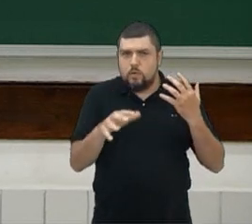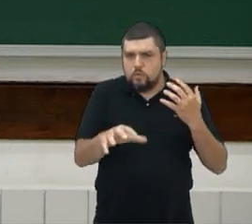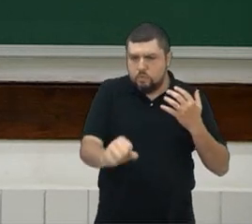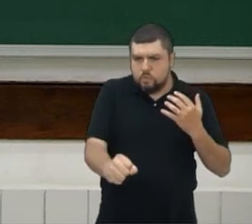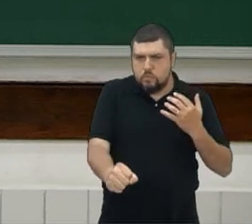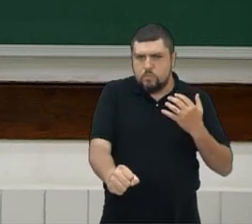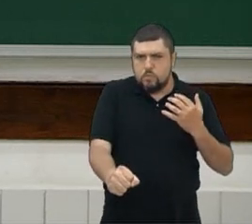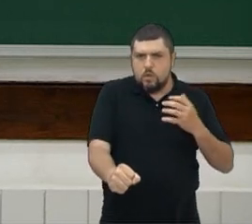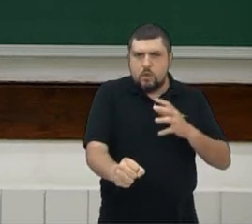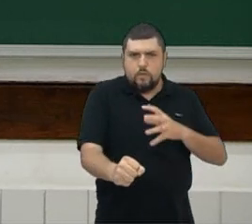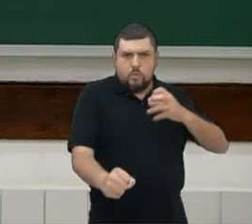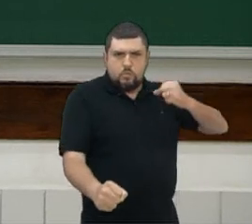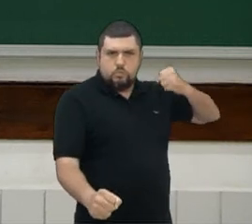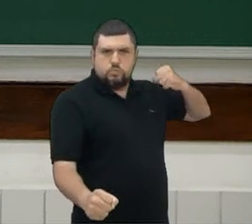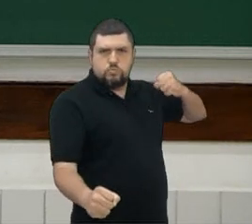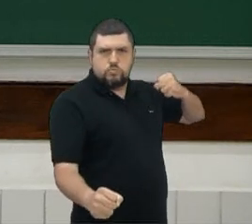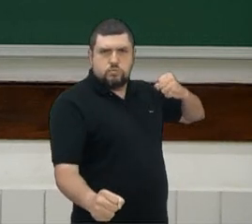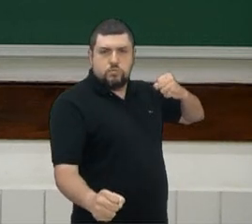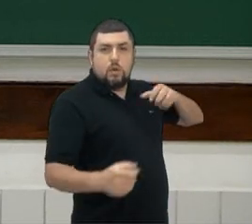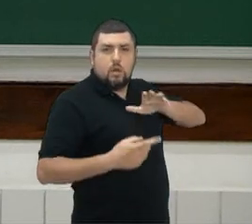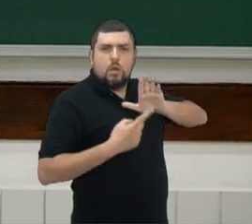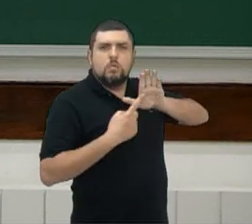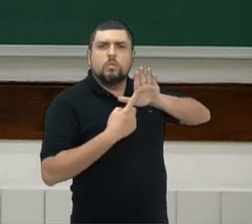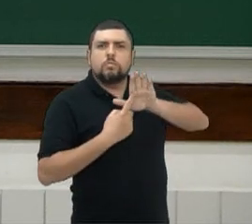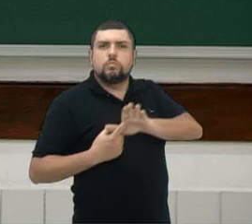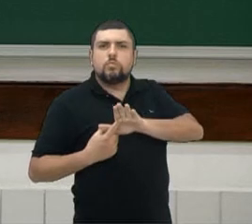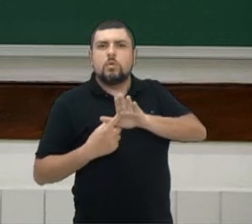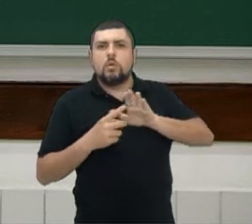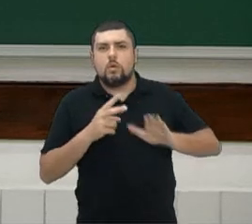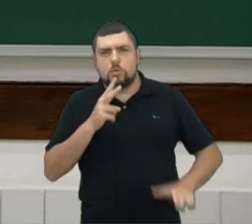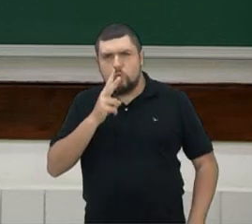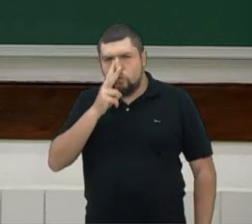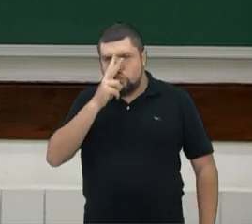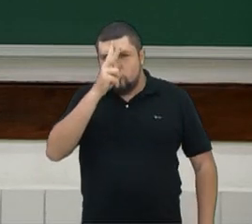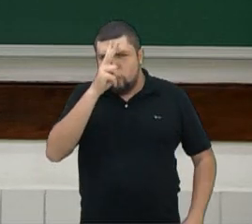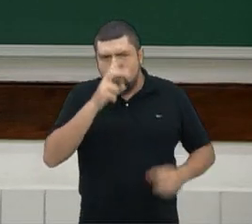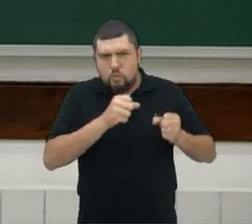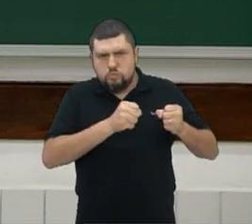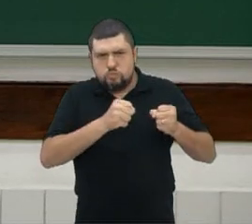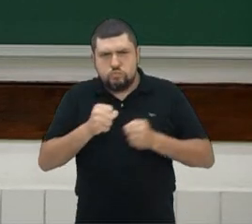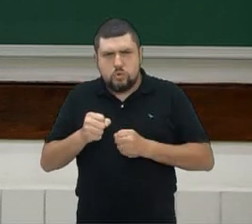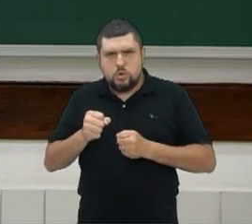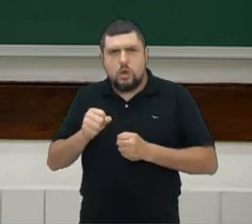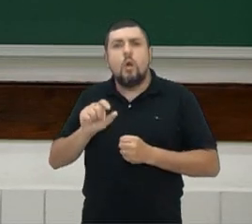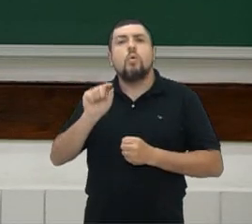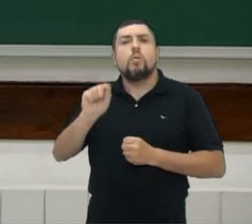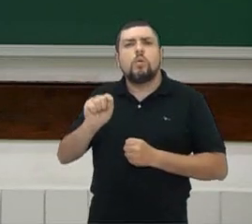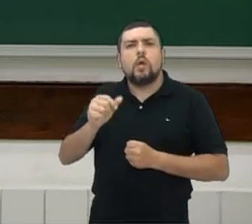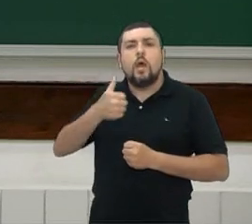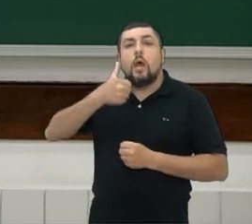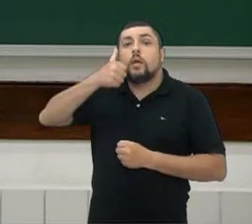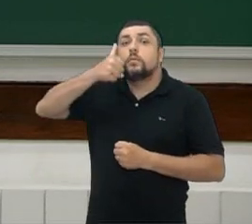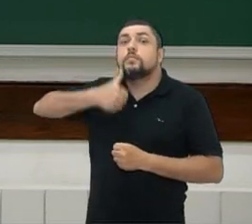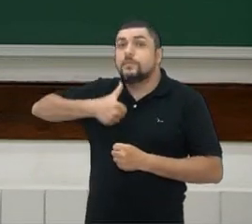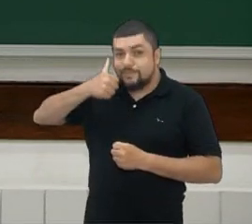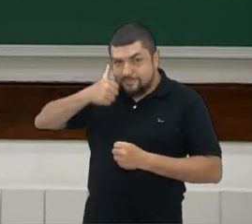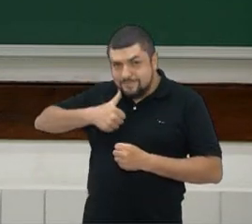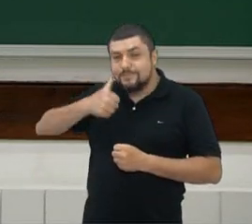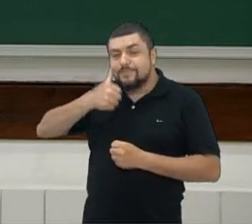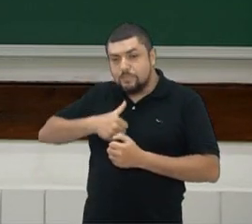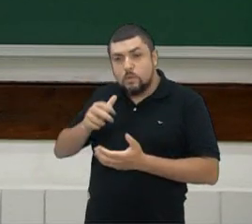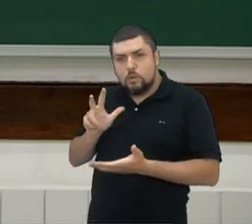seus inimigos, mostrando força, poder de uma mulher. É uma sociedade matriarca, matrilinear,